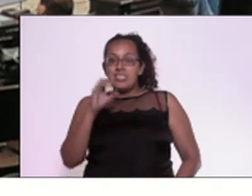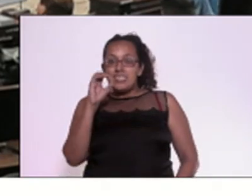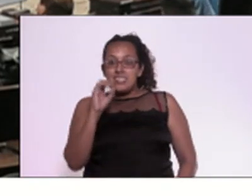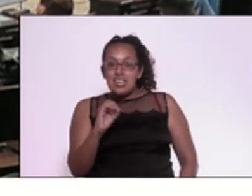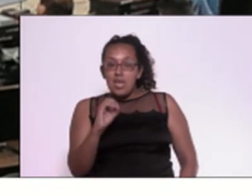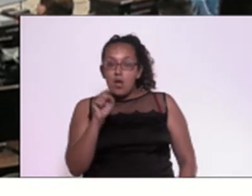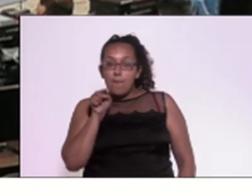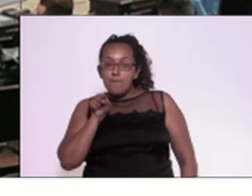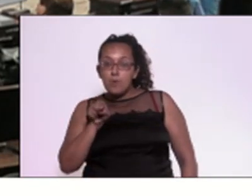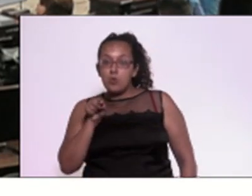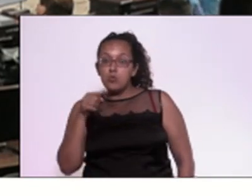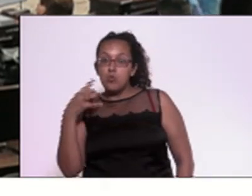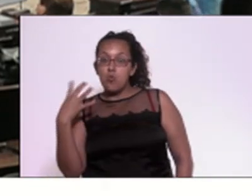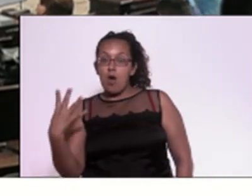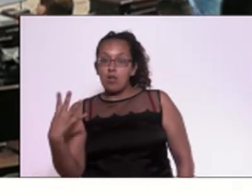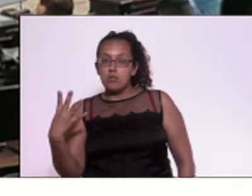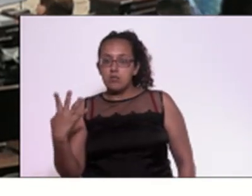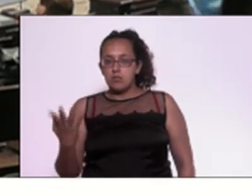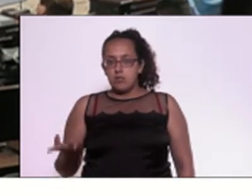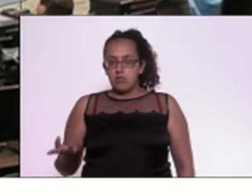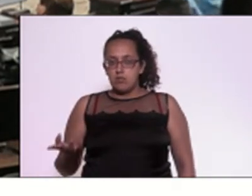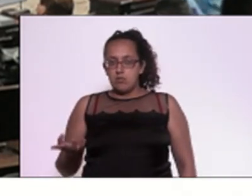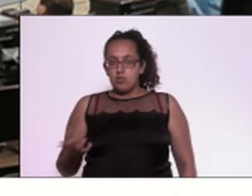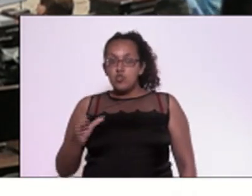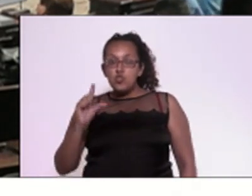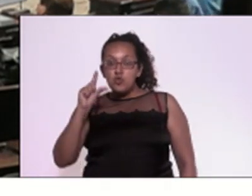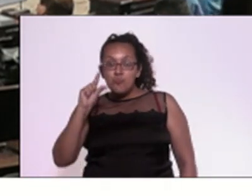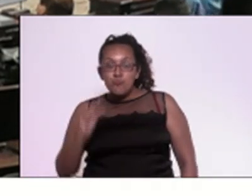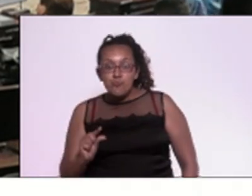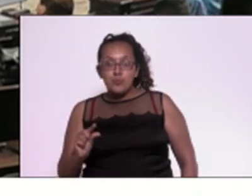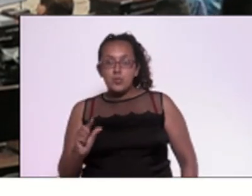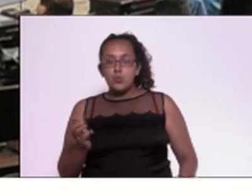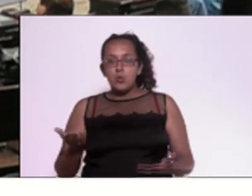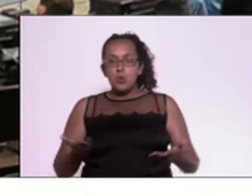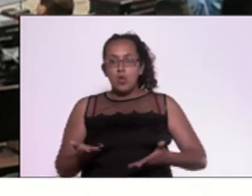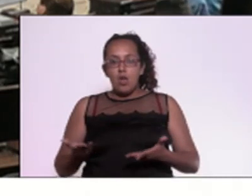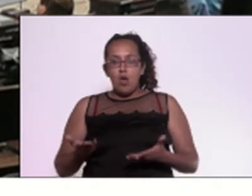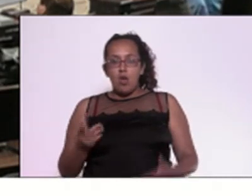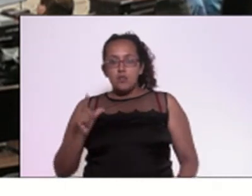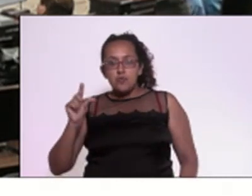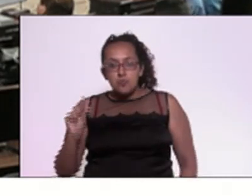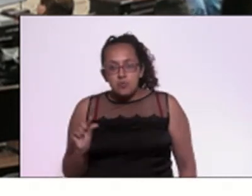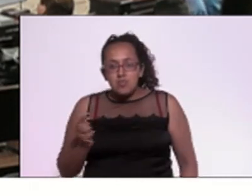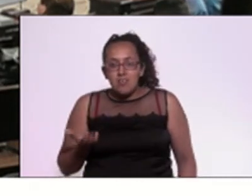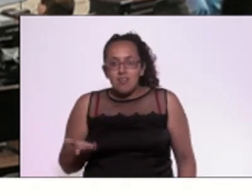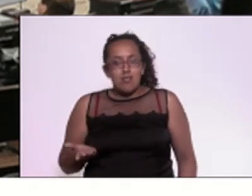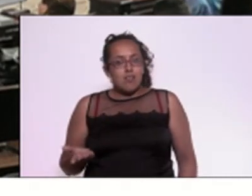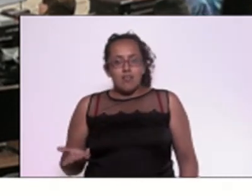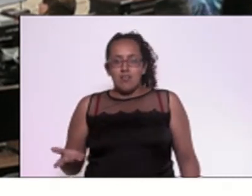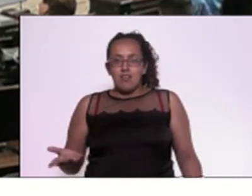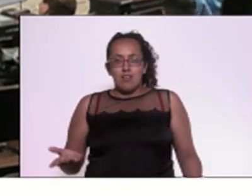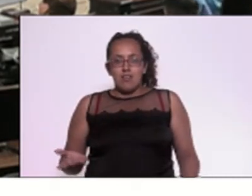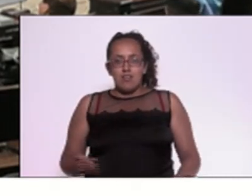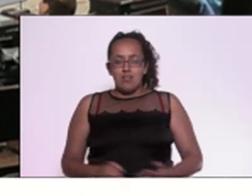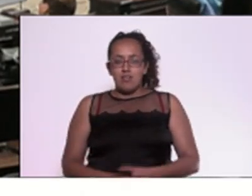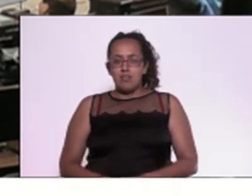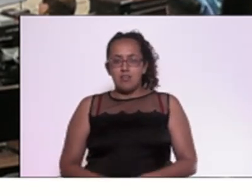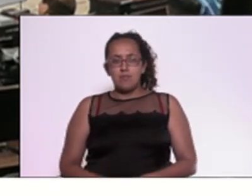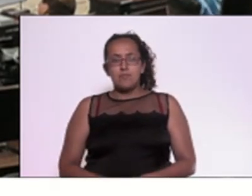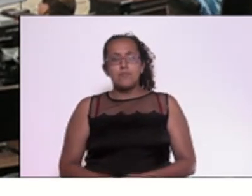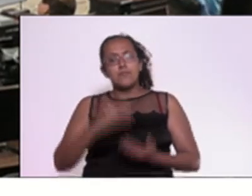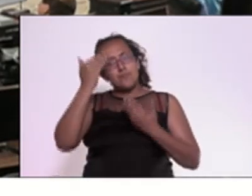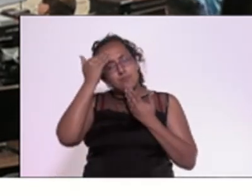Vilhena. Lógico, meu emprego foi para o brejo. Das transmissões com modulação em amplitude,